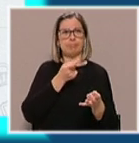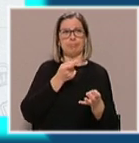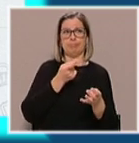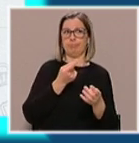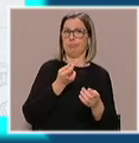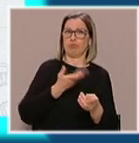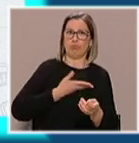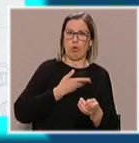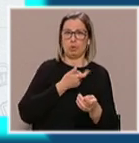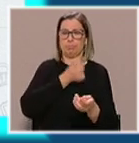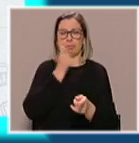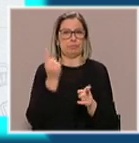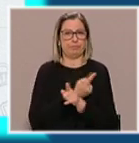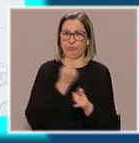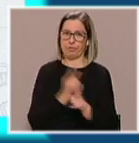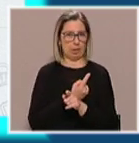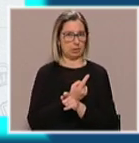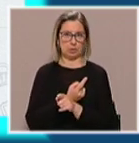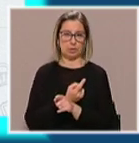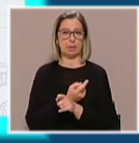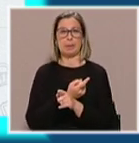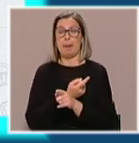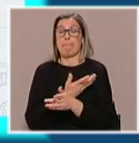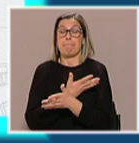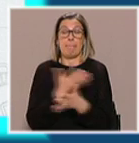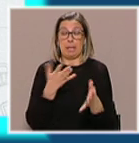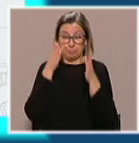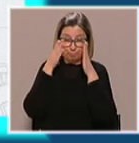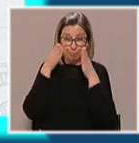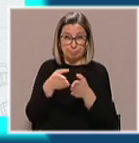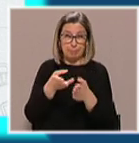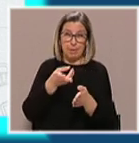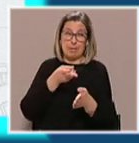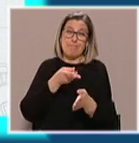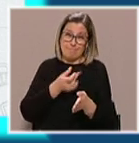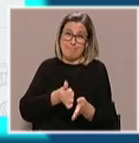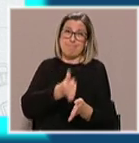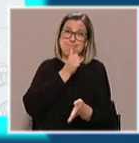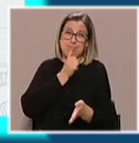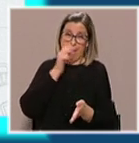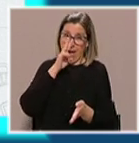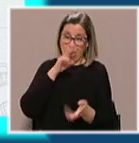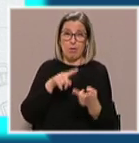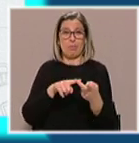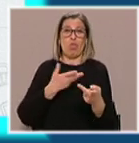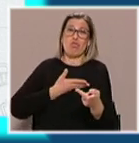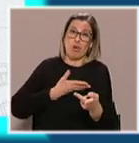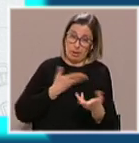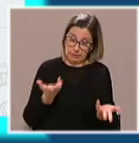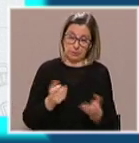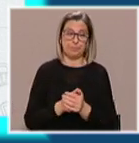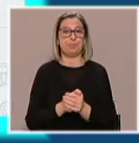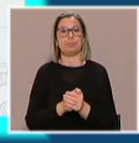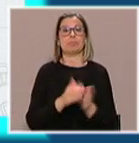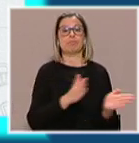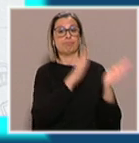nas substâncias psicoativas, falamos especificamente no álcool e nas drogas. Agora,